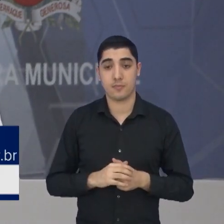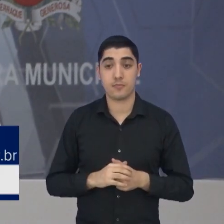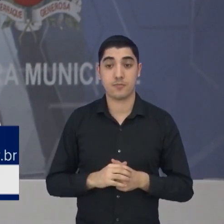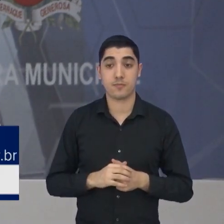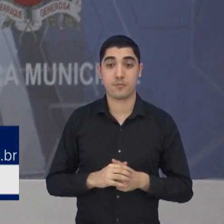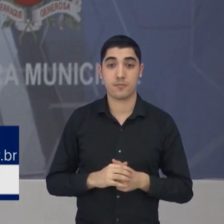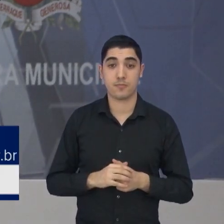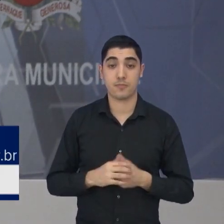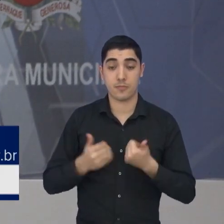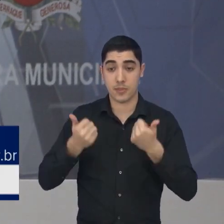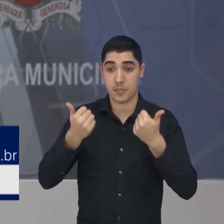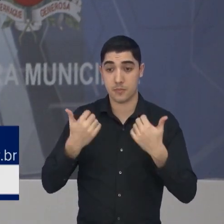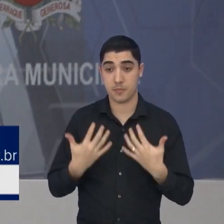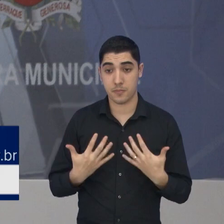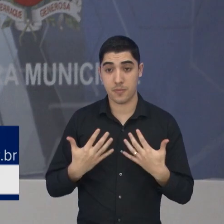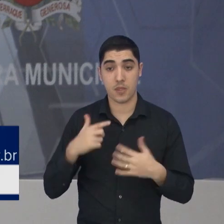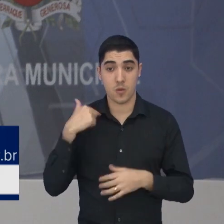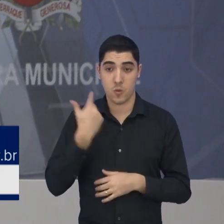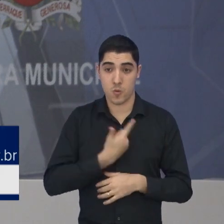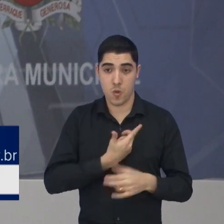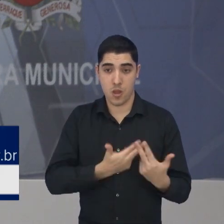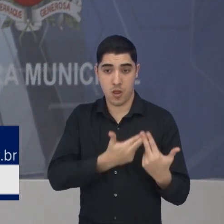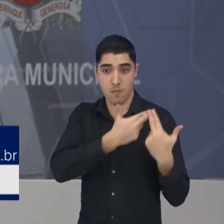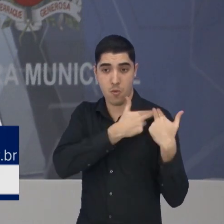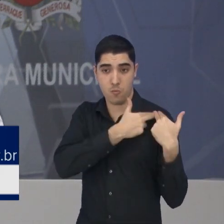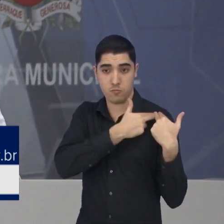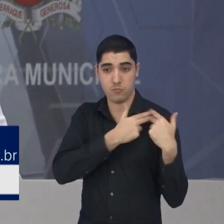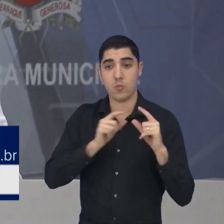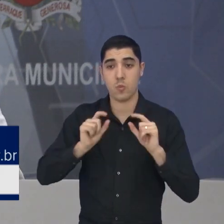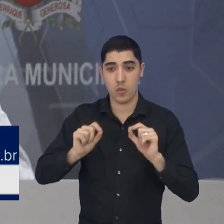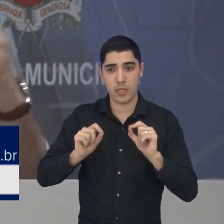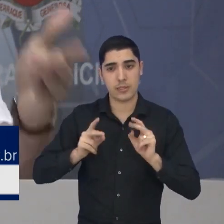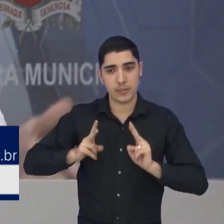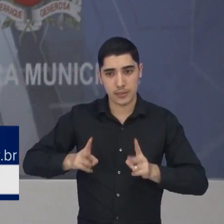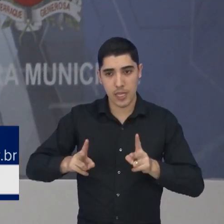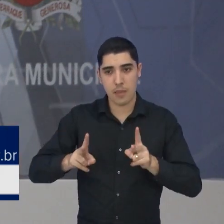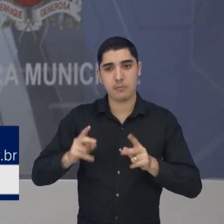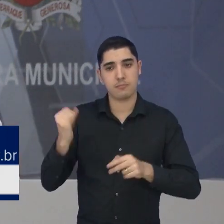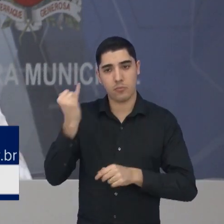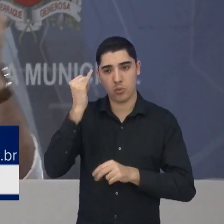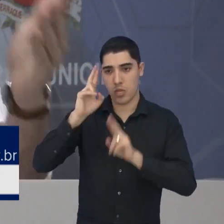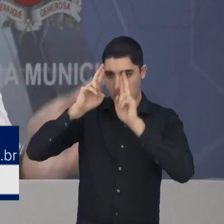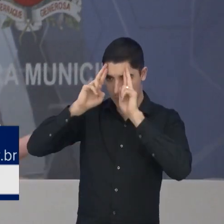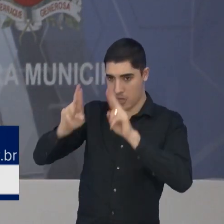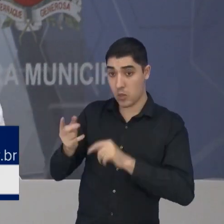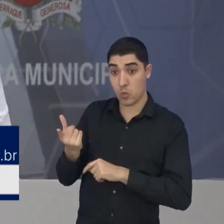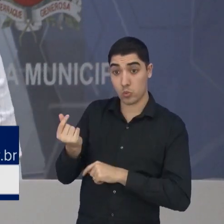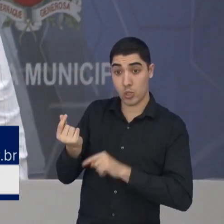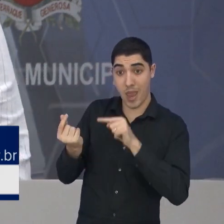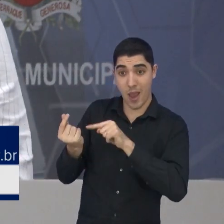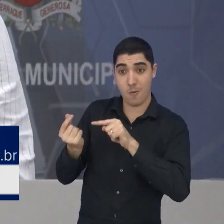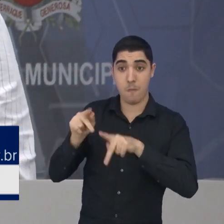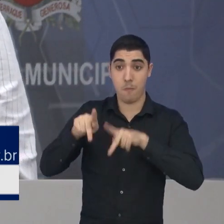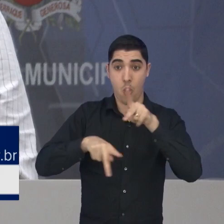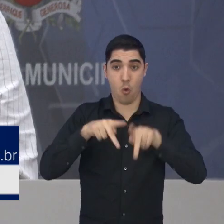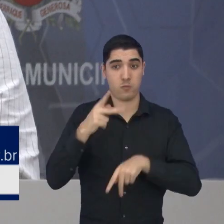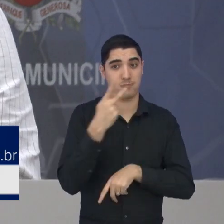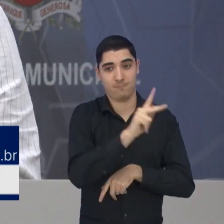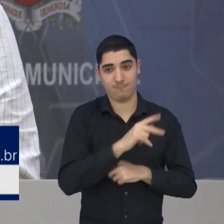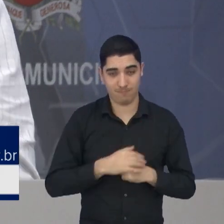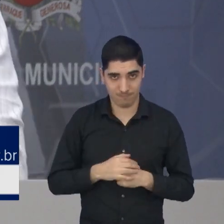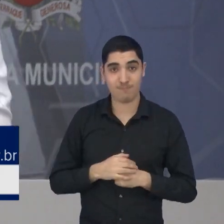falar do nosso compromisso, sempre, do respeito ao dinheiro público, do zelo à coisa